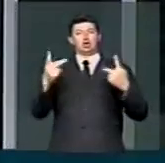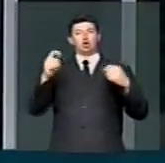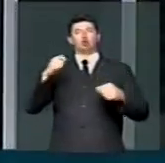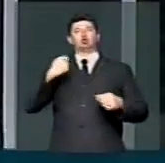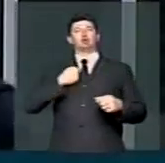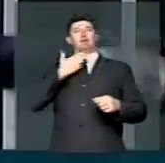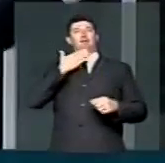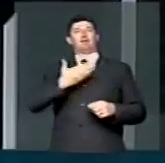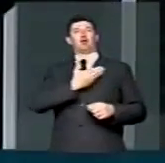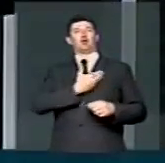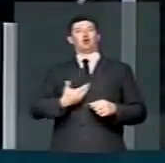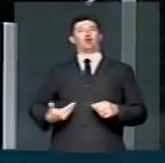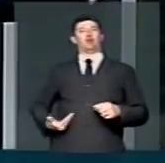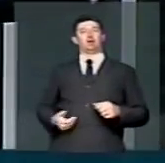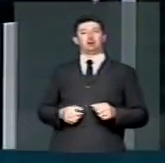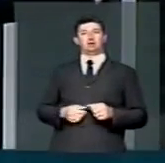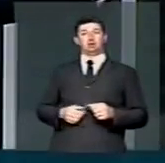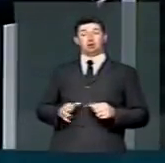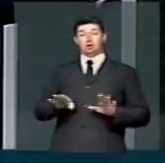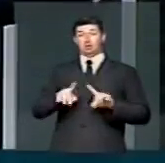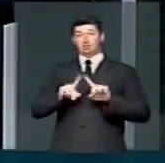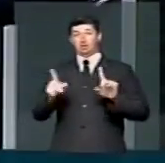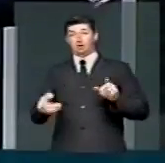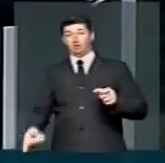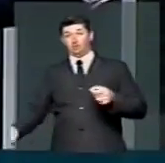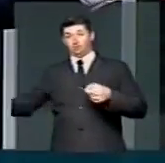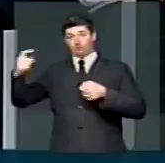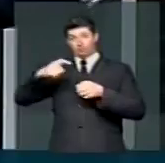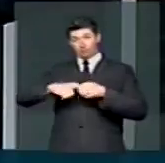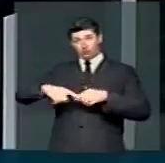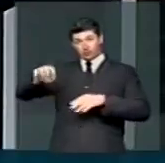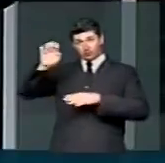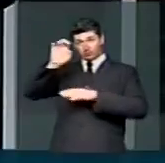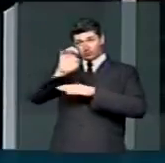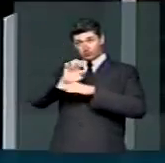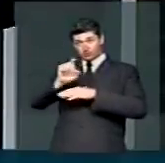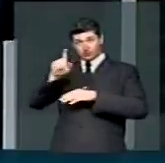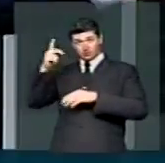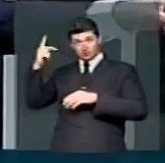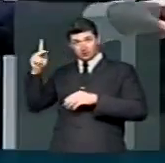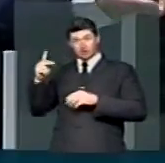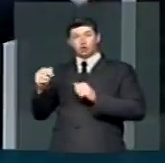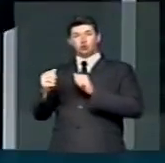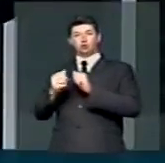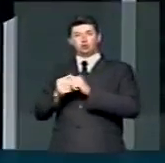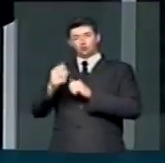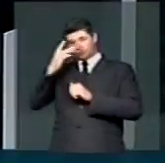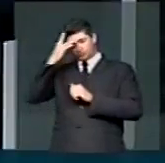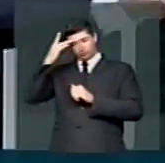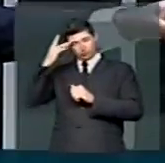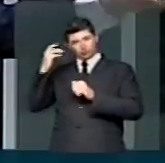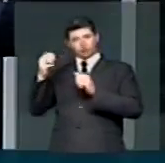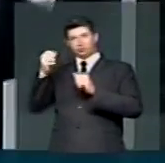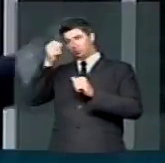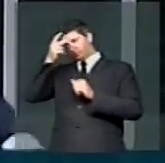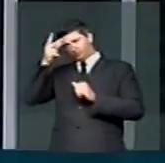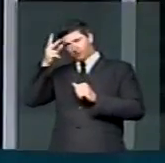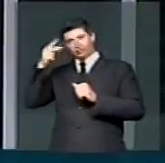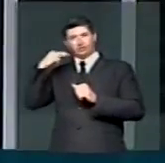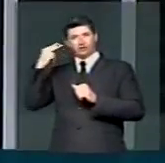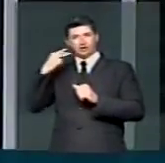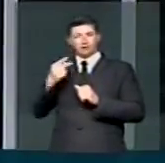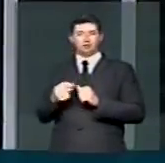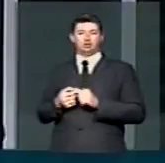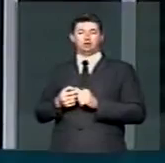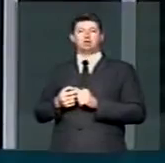governo fossem, e, quando estão na base, junto aos seus correligionários, prefeitos,